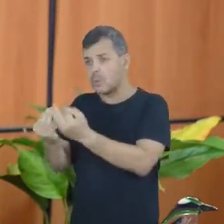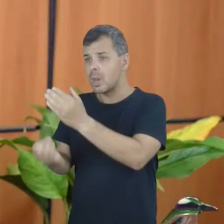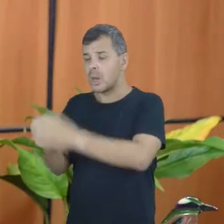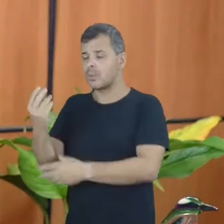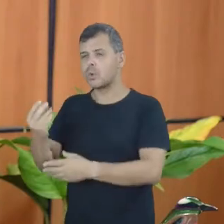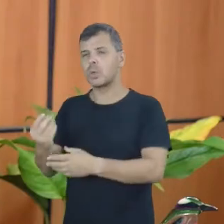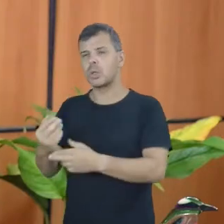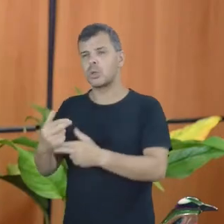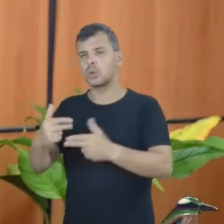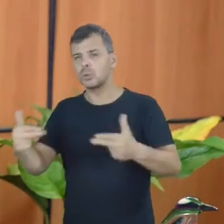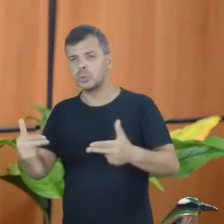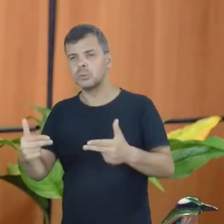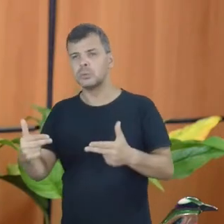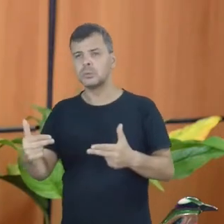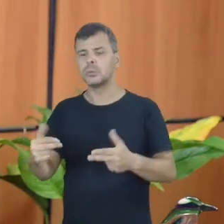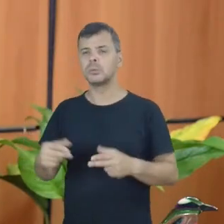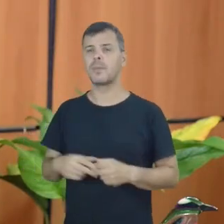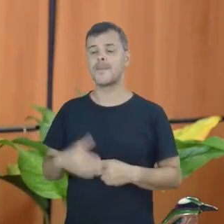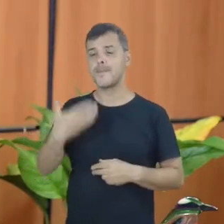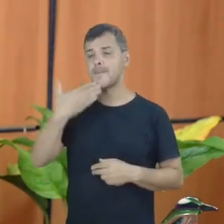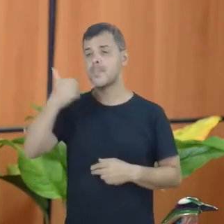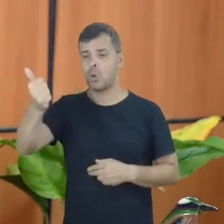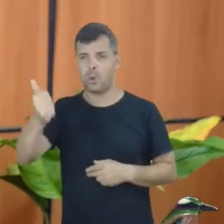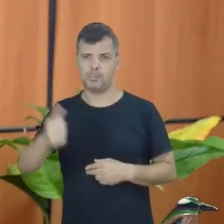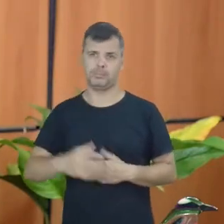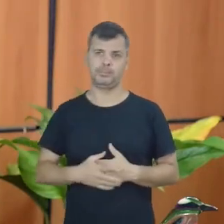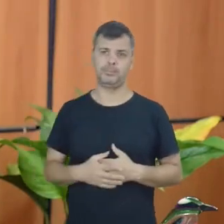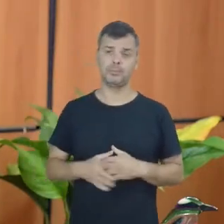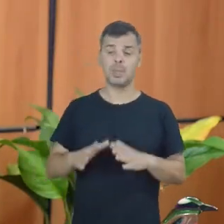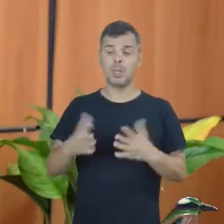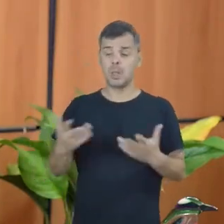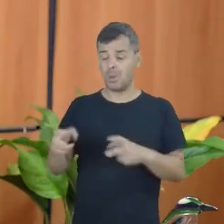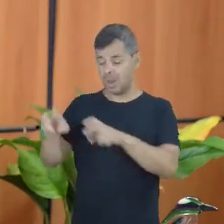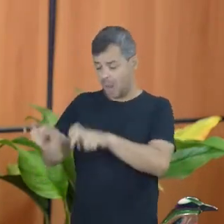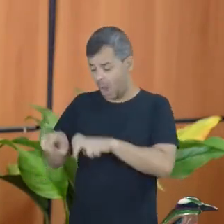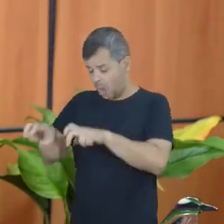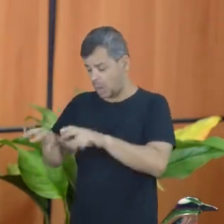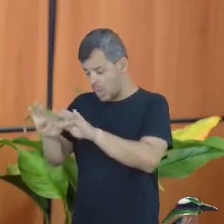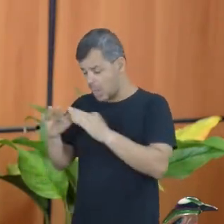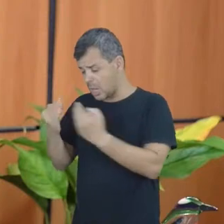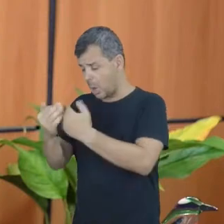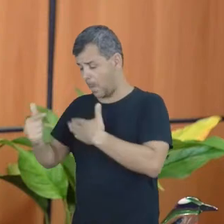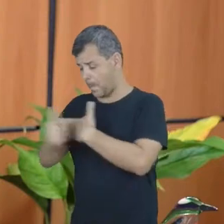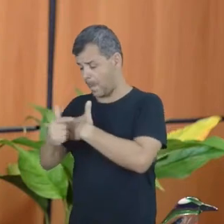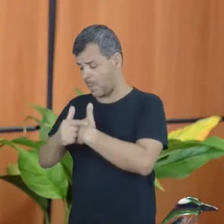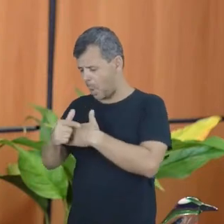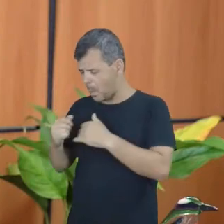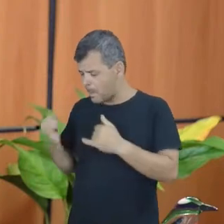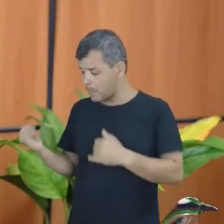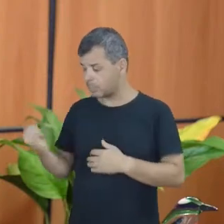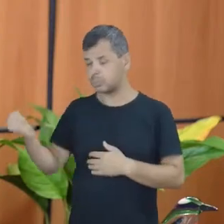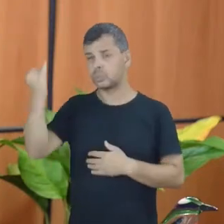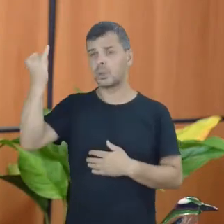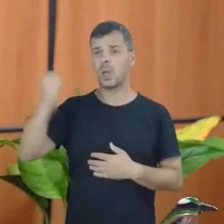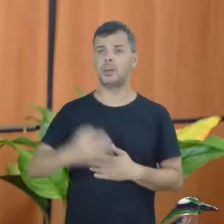produto orgânico, melhor ainda. Então a agricultura familiar tem um papel fantástico. Eu dizia